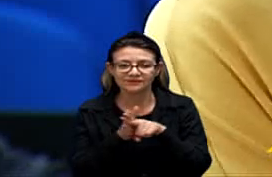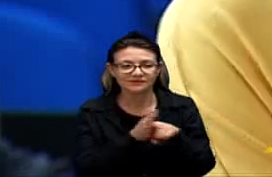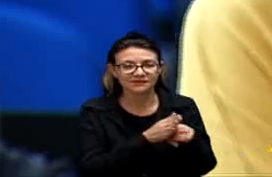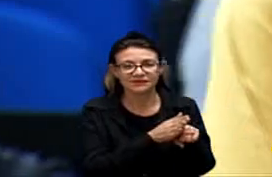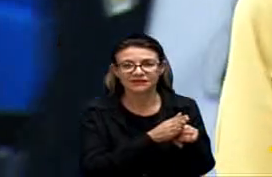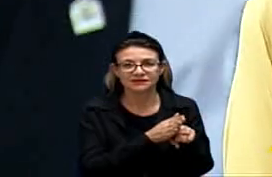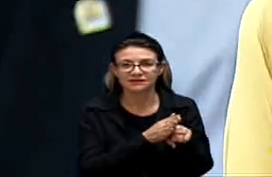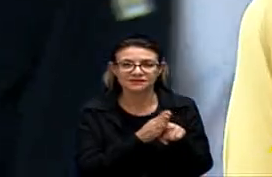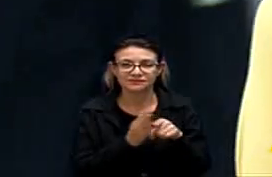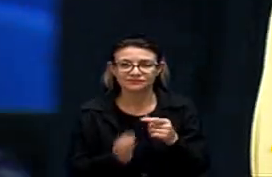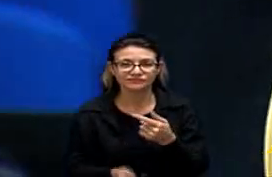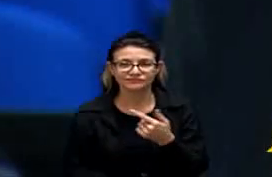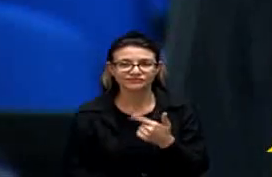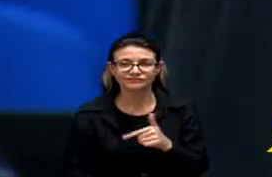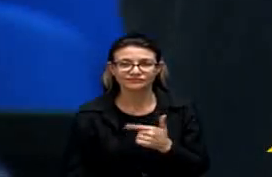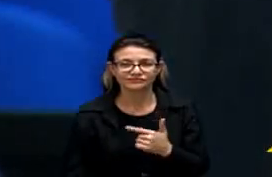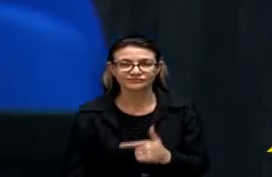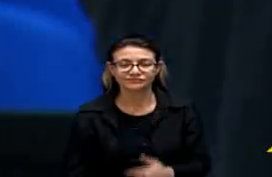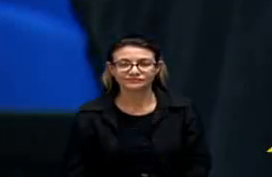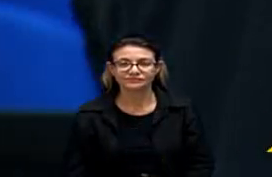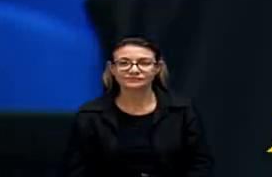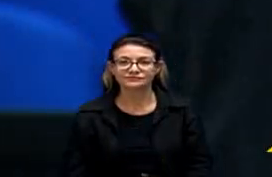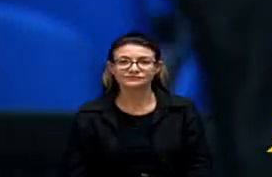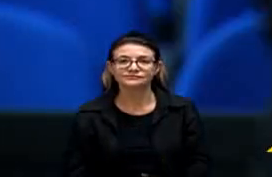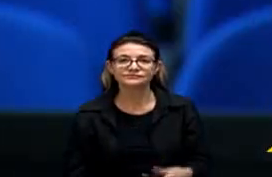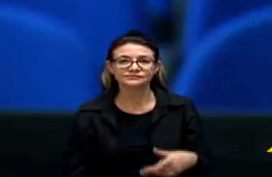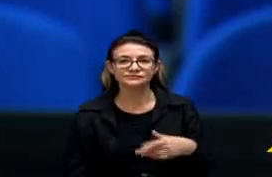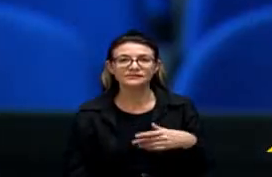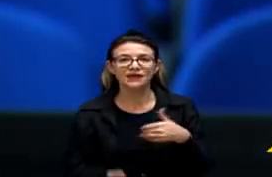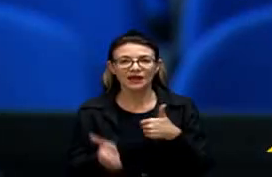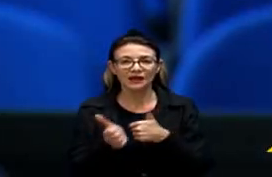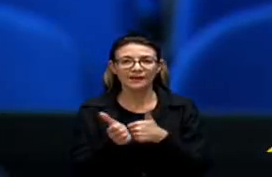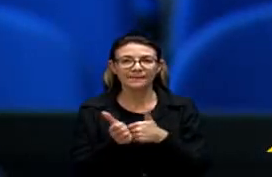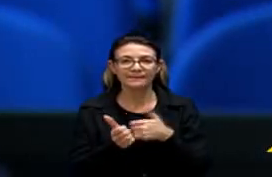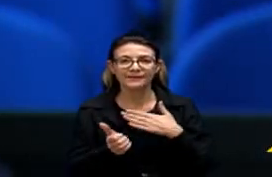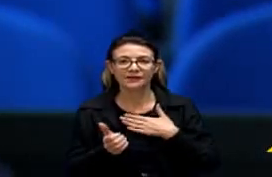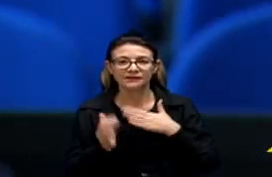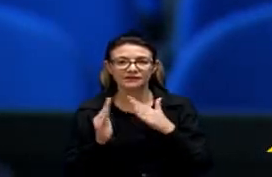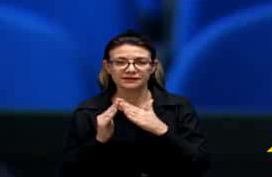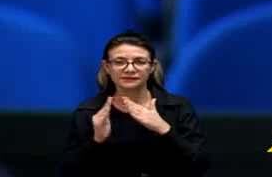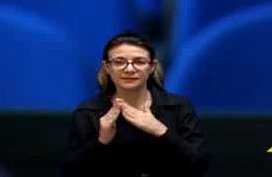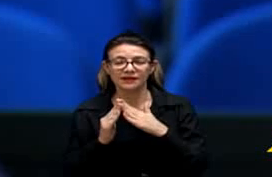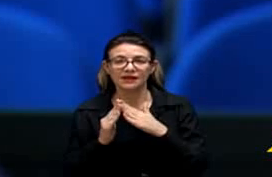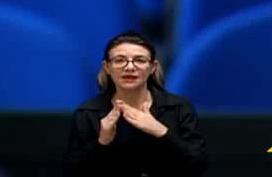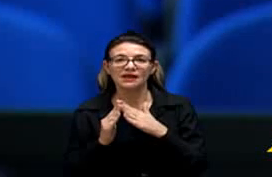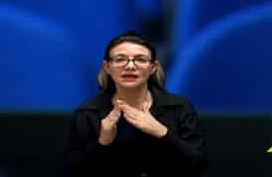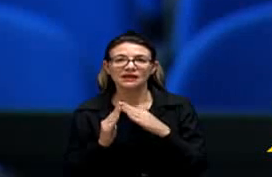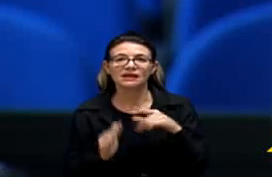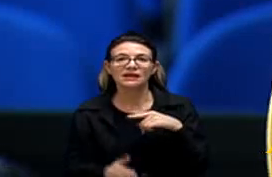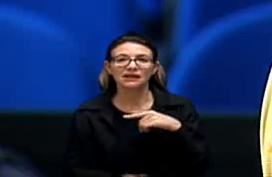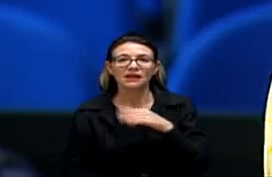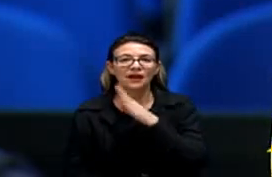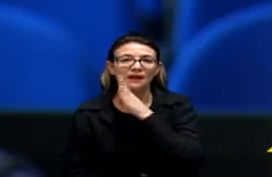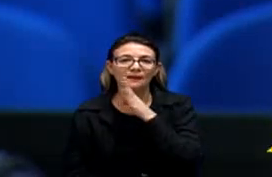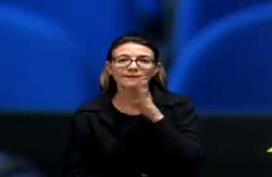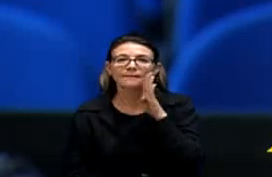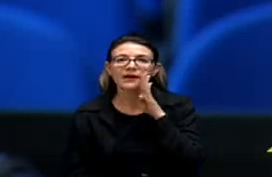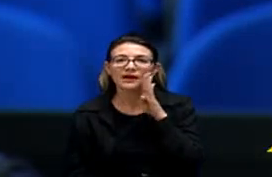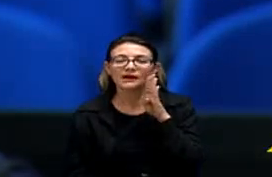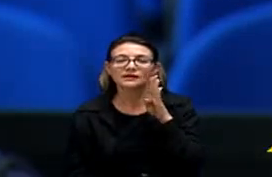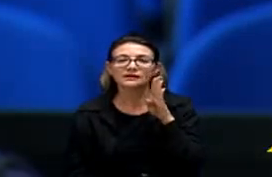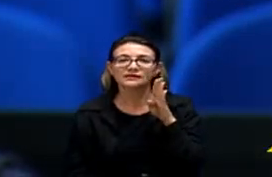um próximo né Tem um barzinho lá agora o pamb né que eles abriu em vários Adega